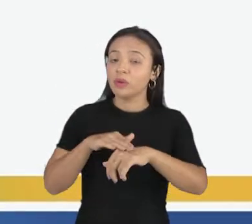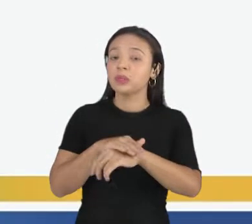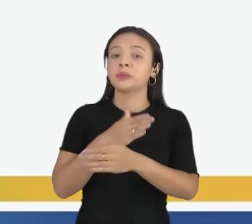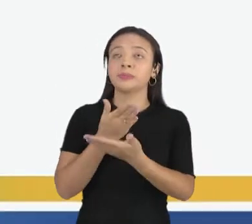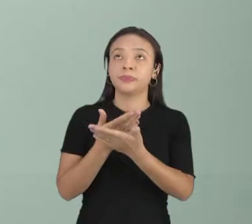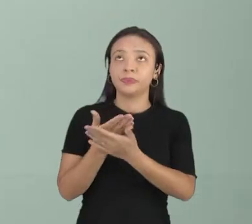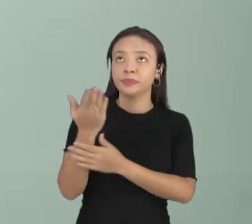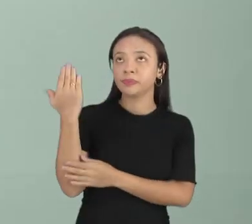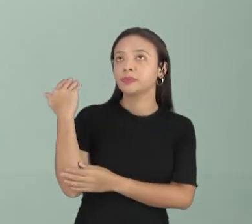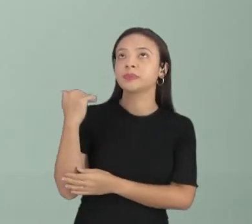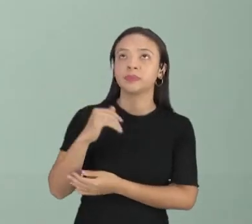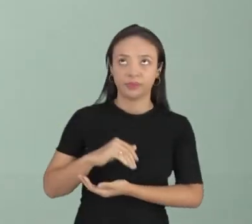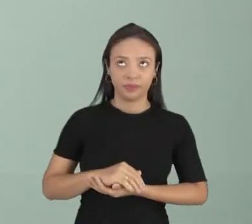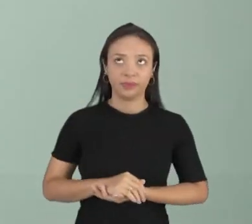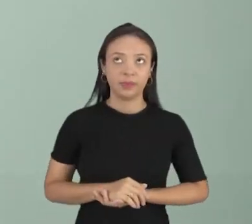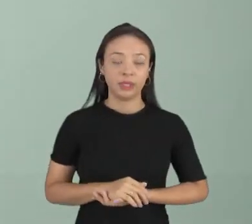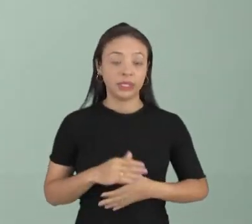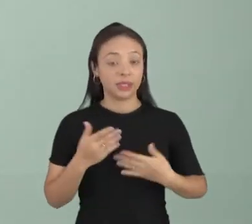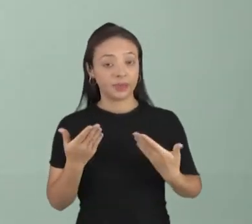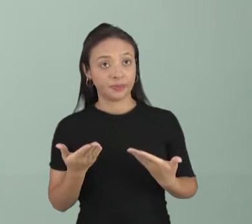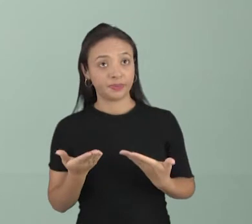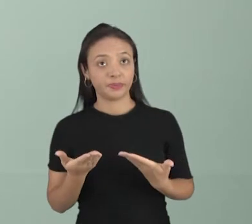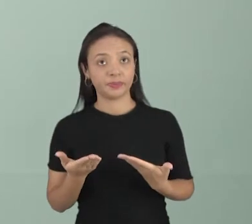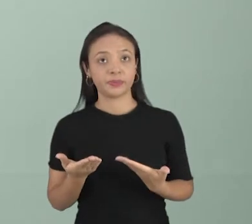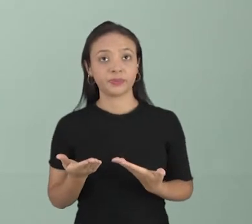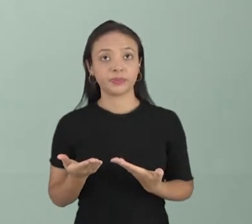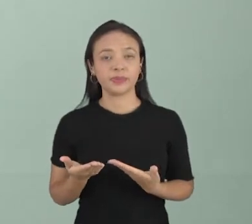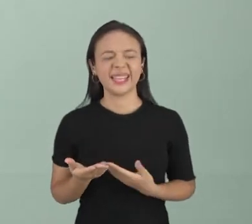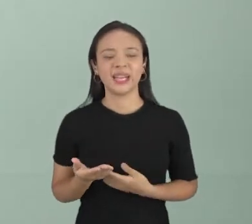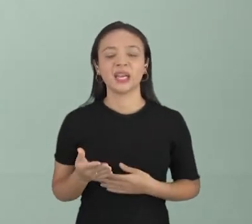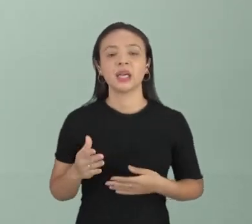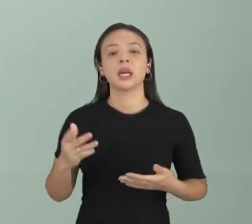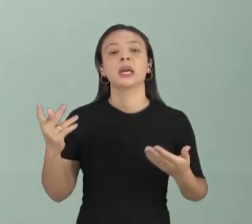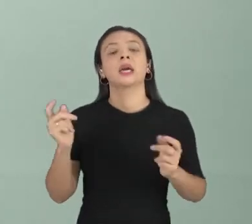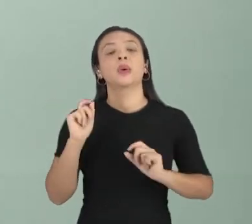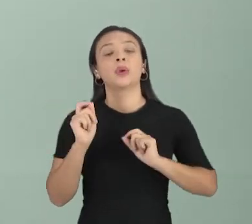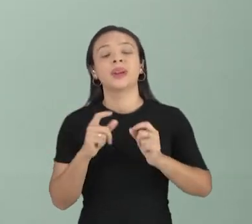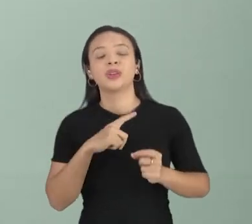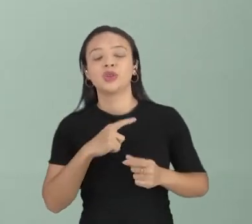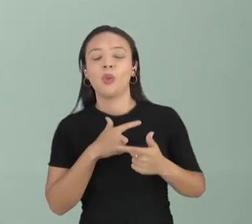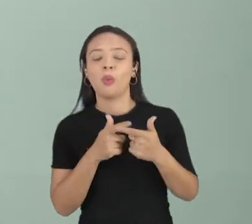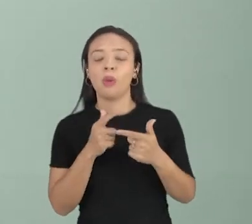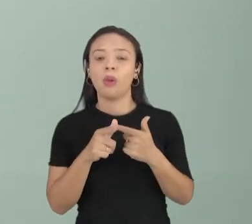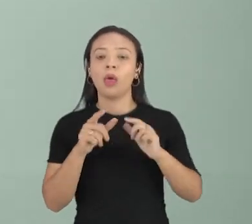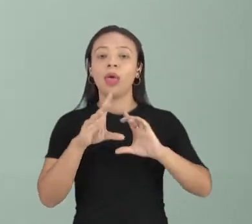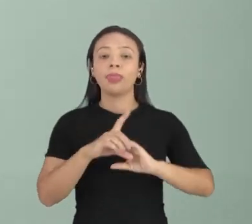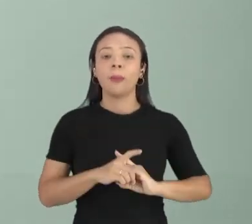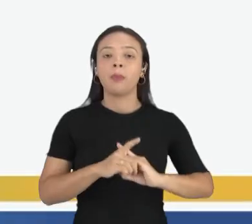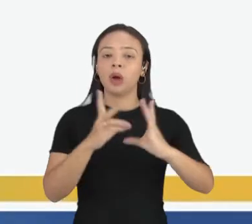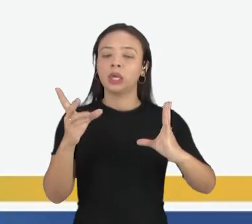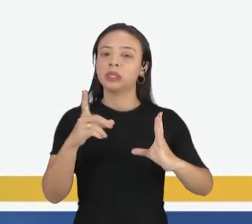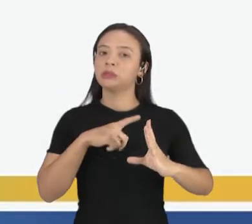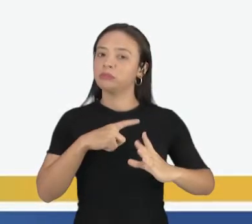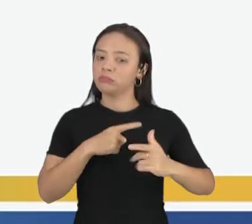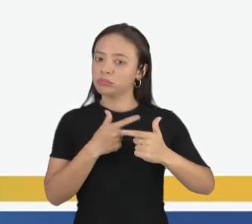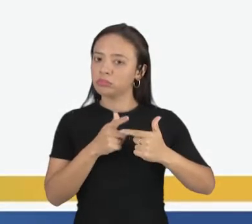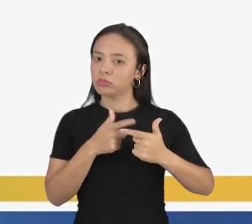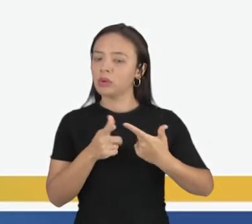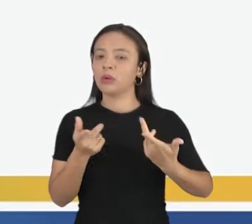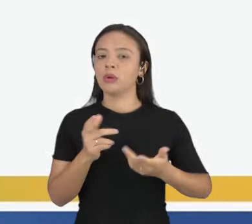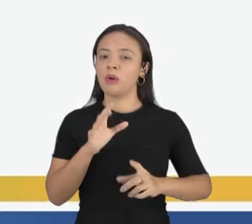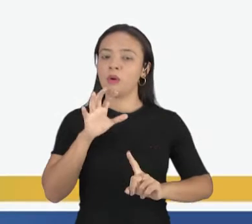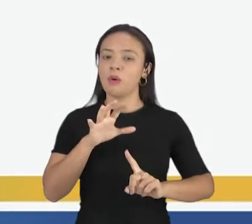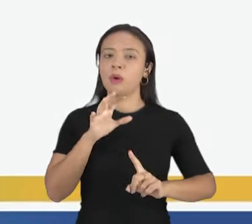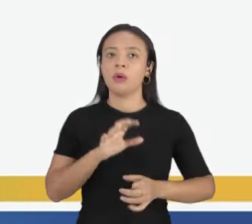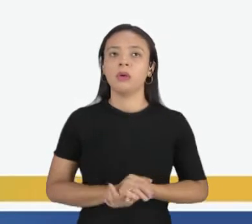nesses momentos aí que a gente tem a democracia ameaçada no Brasil, e aí, então a gente tem aí o período